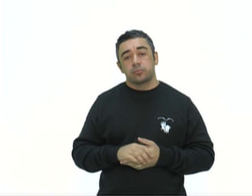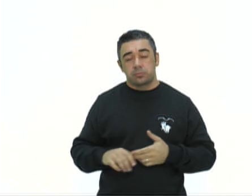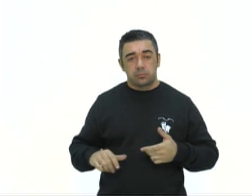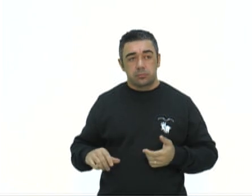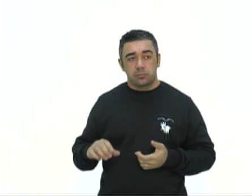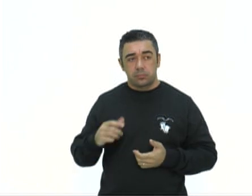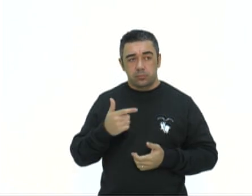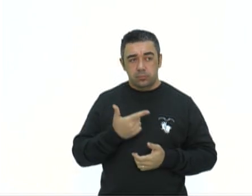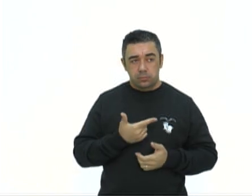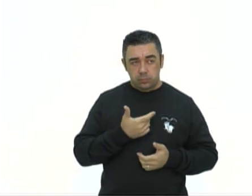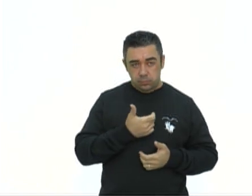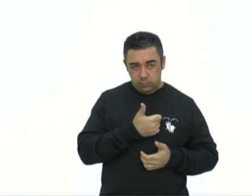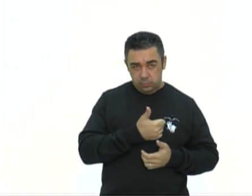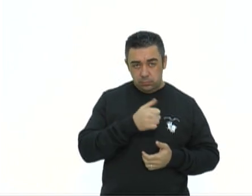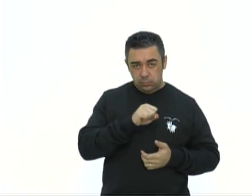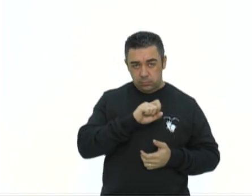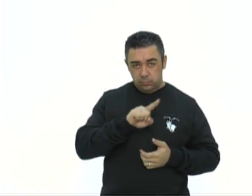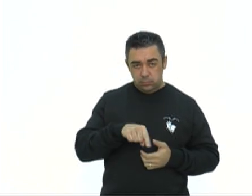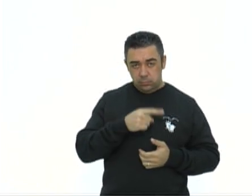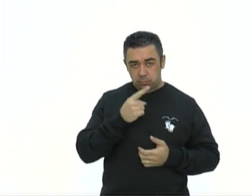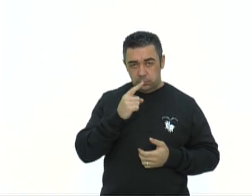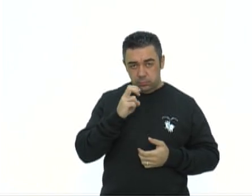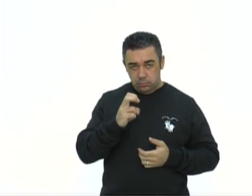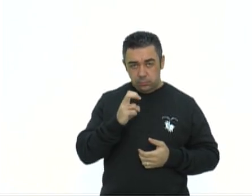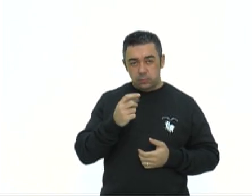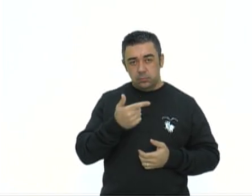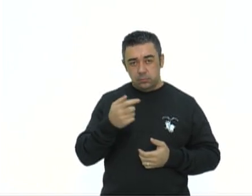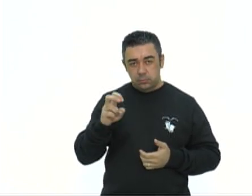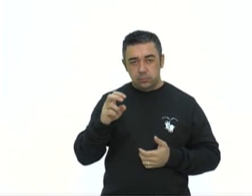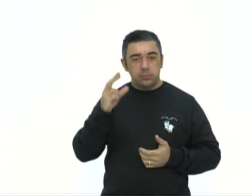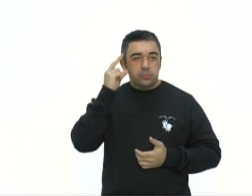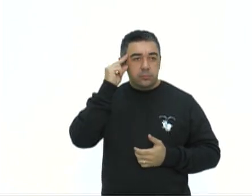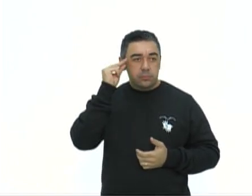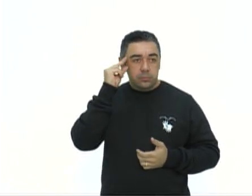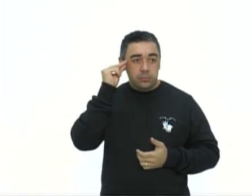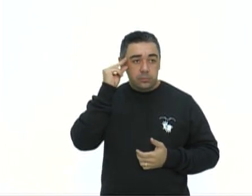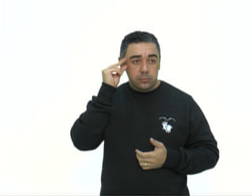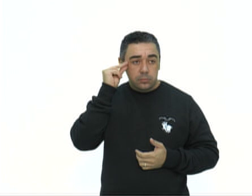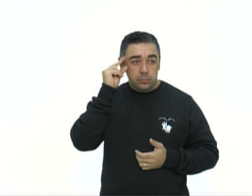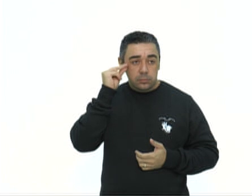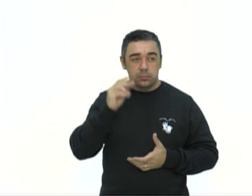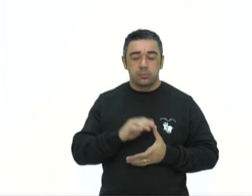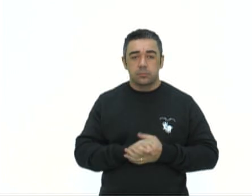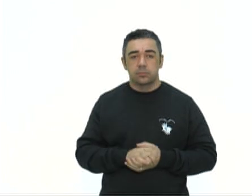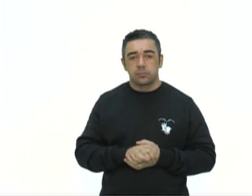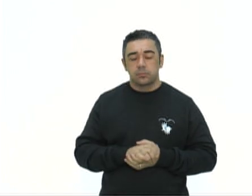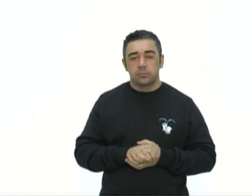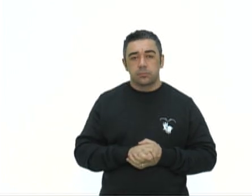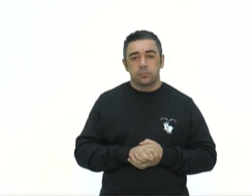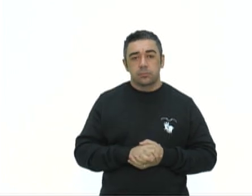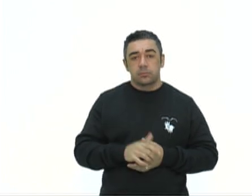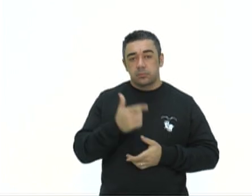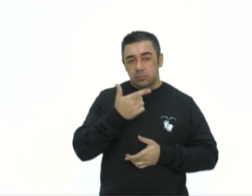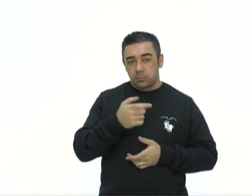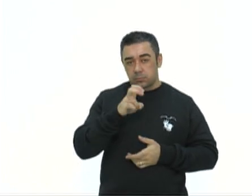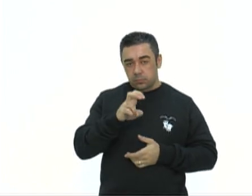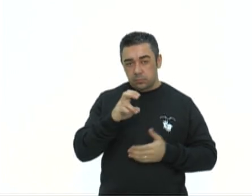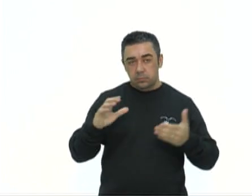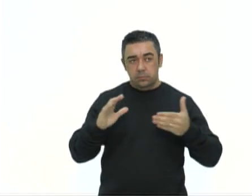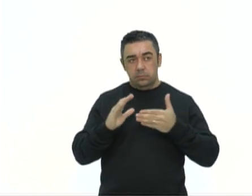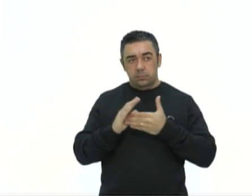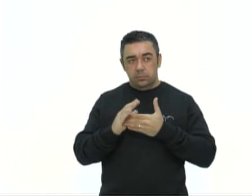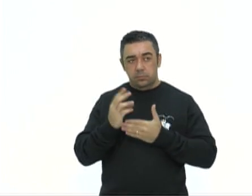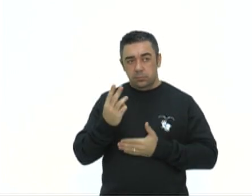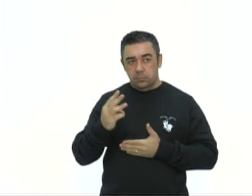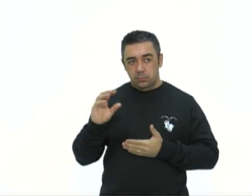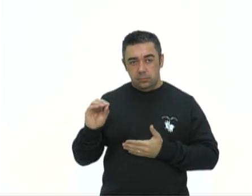Entre 18,5 e 25, você está dentro do normal. Tá beleza, tá ok. Certo? Se você está de 25